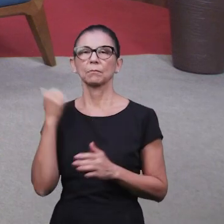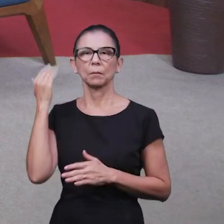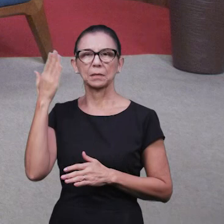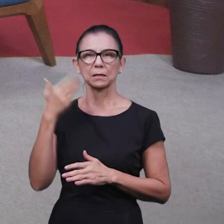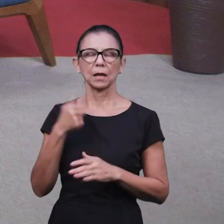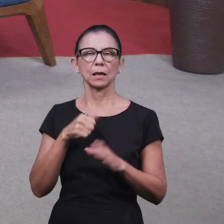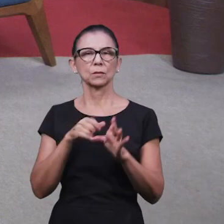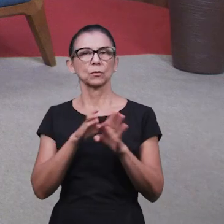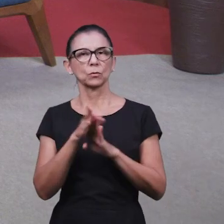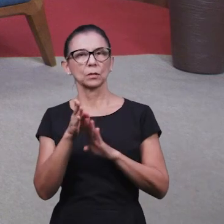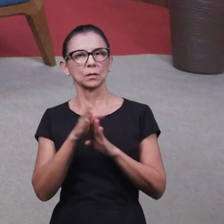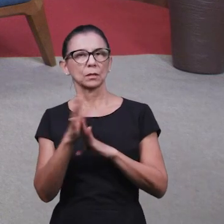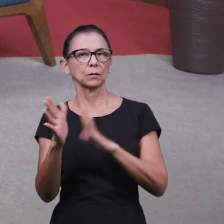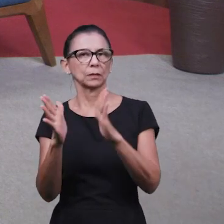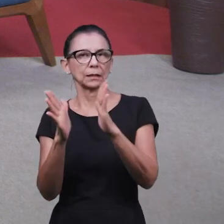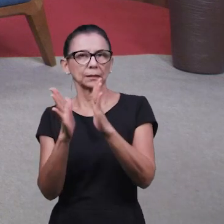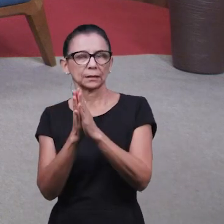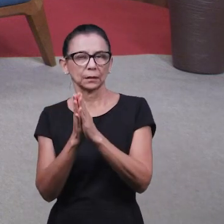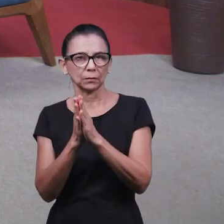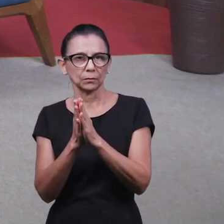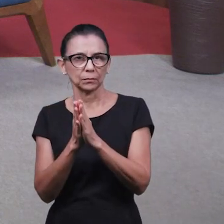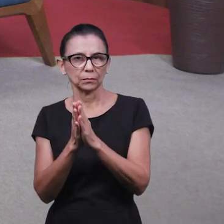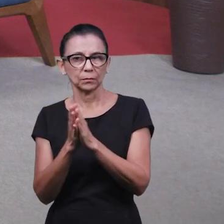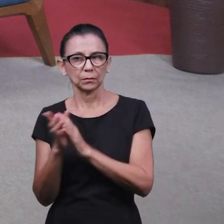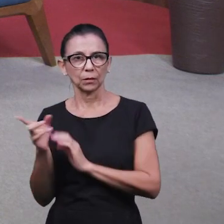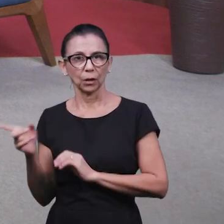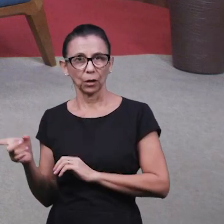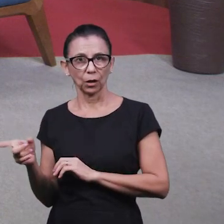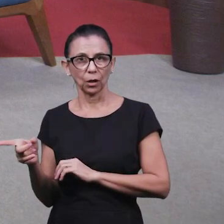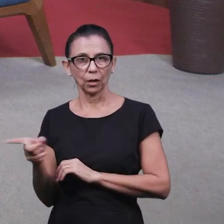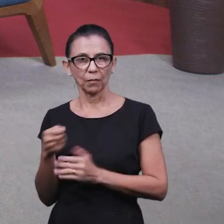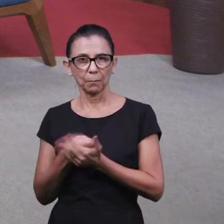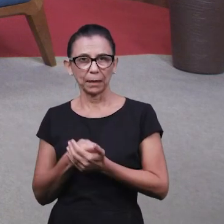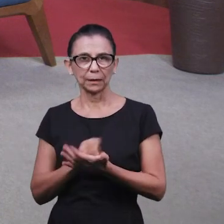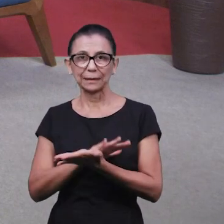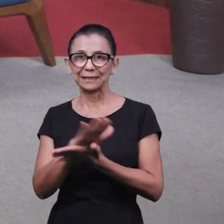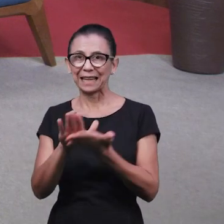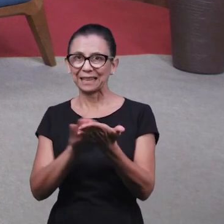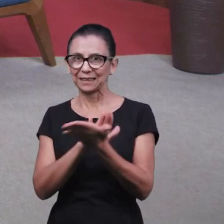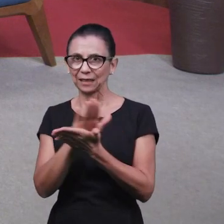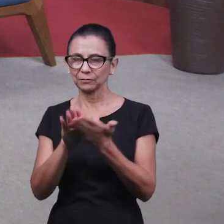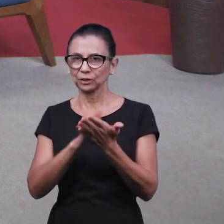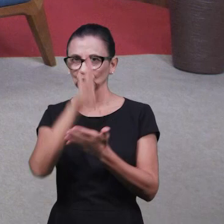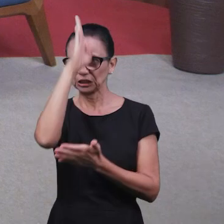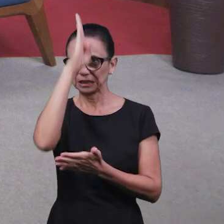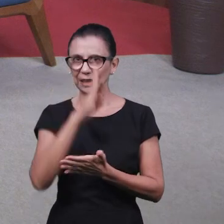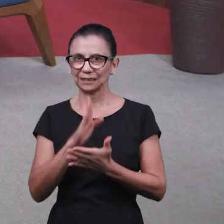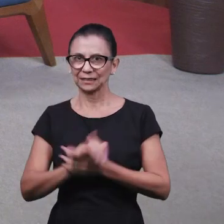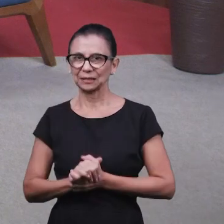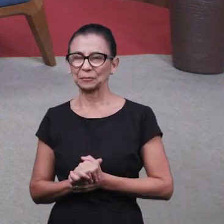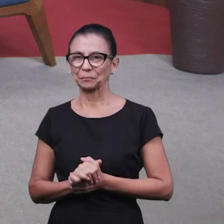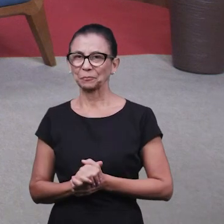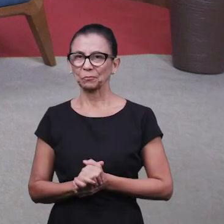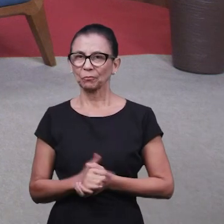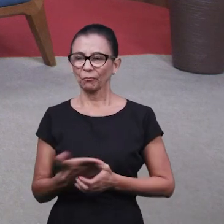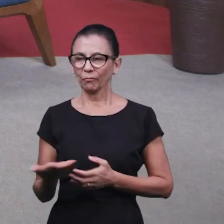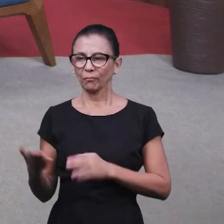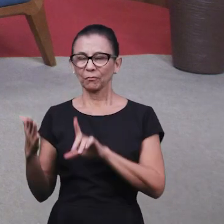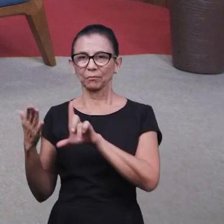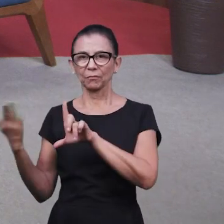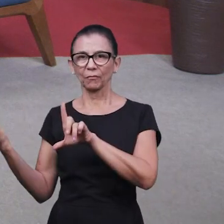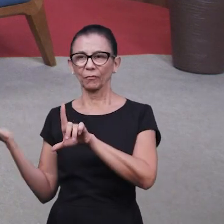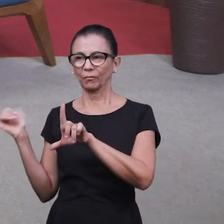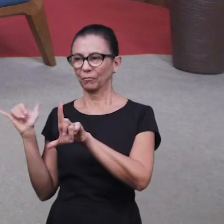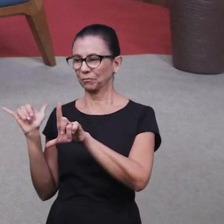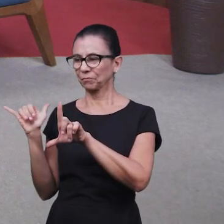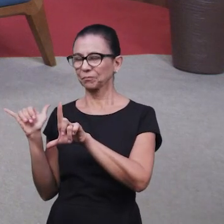vai orar por você. E eu quero repetir, tudo isso totalmente gratuito. Aponte a câmera do seu celular, se você quiser,